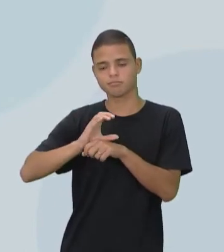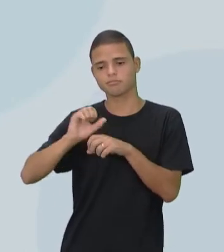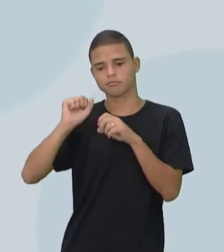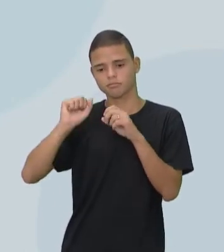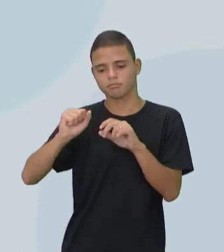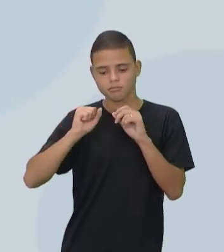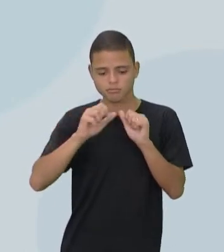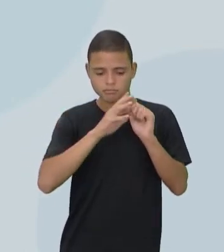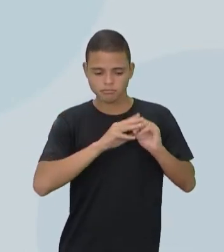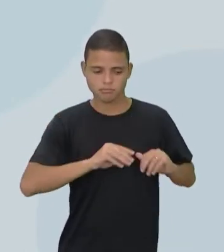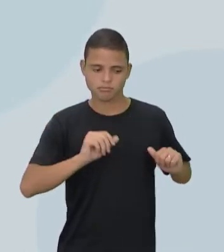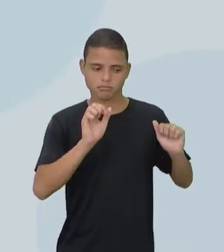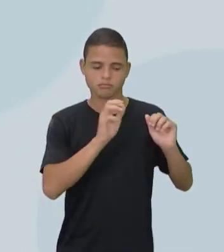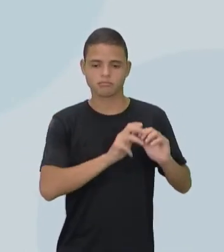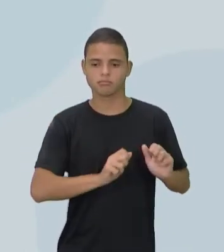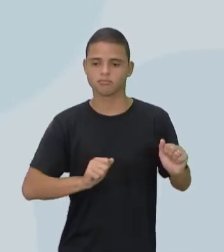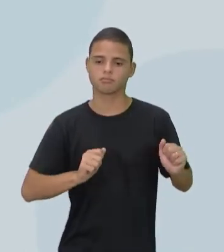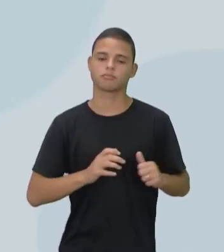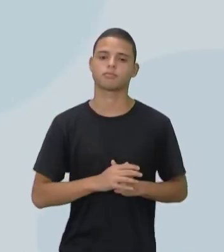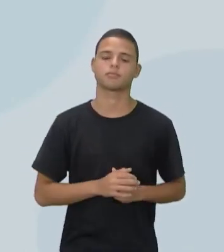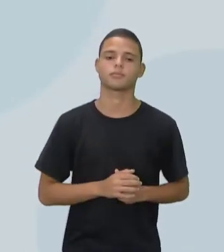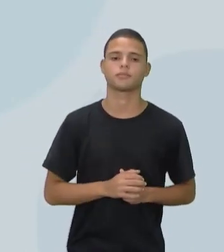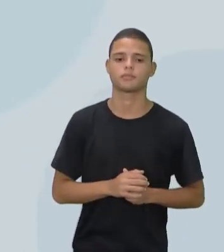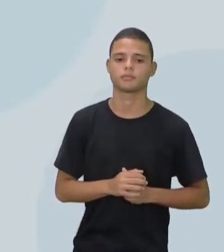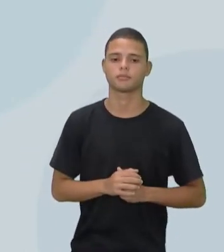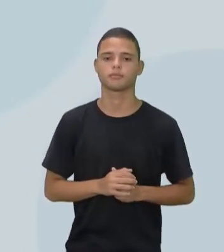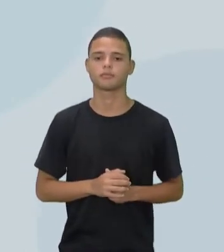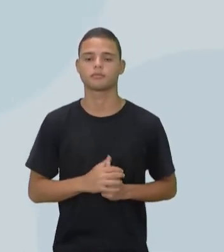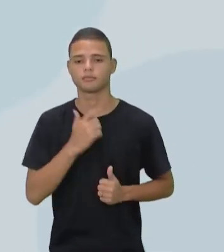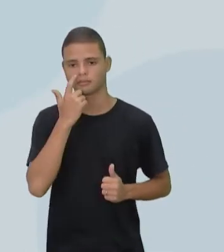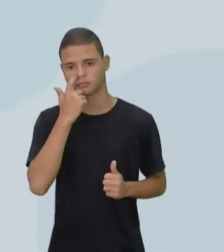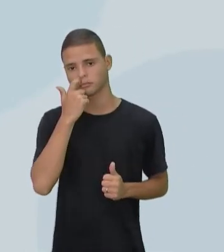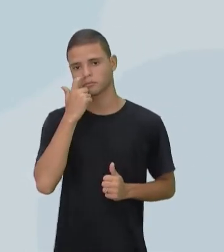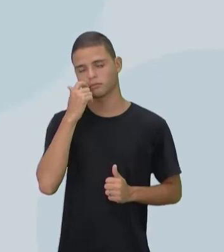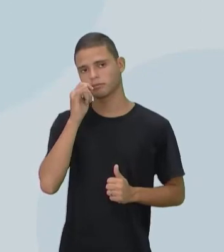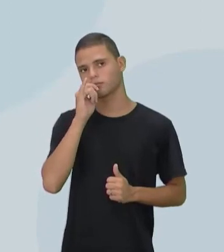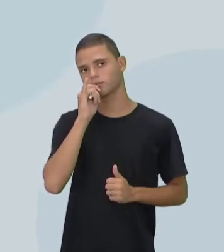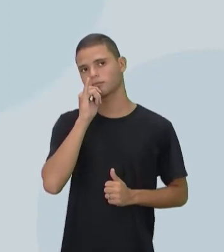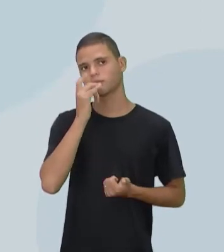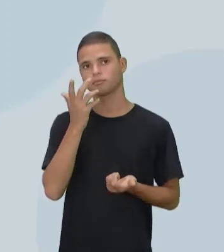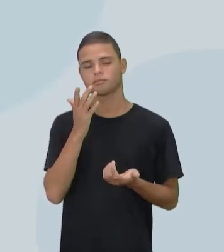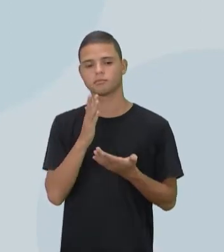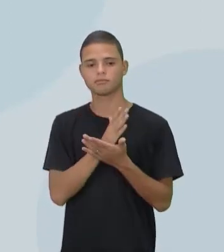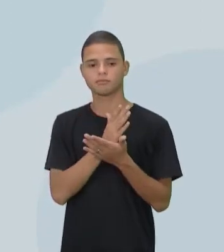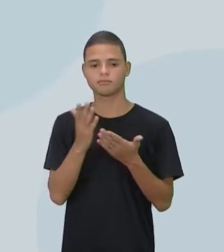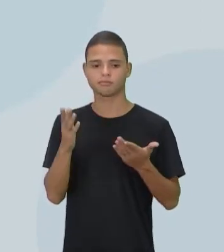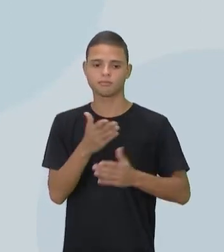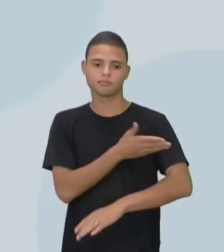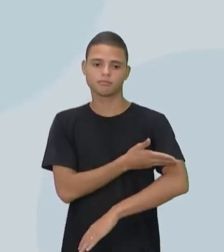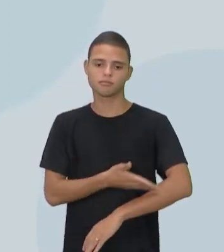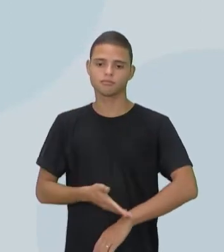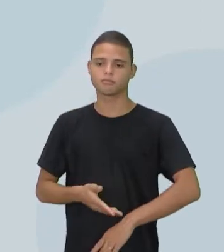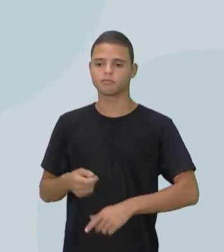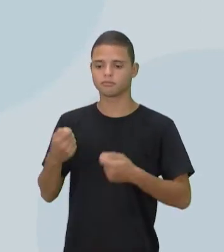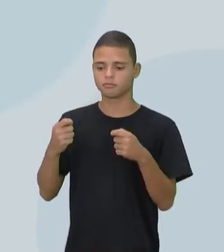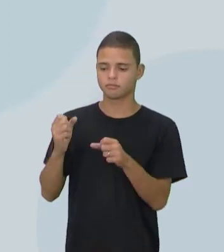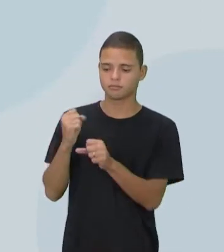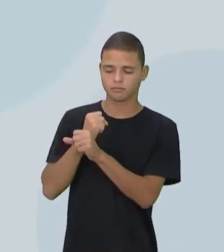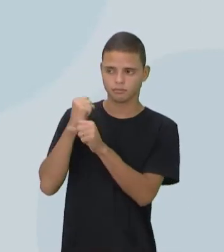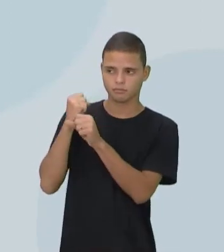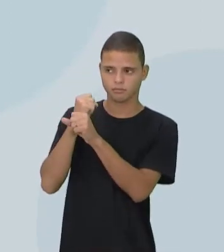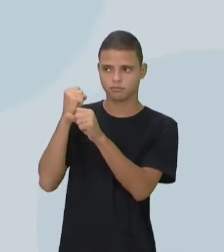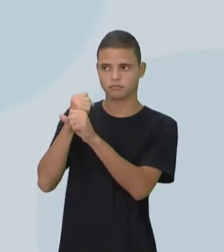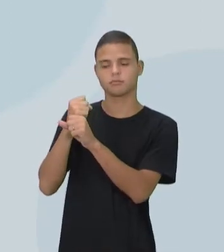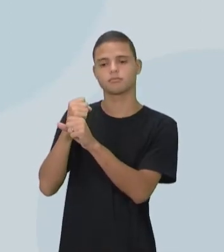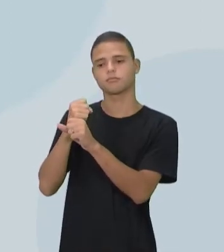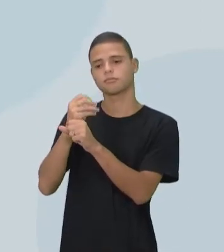quando você passa em alguma região onde tem assim, culturas que há necessidade do calcário para